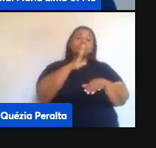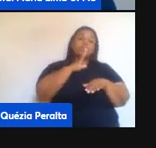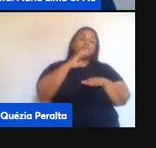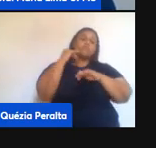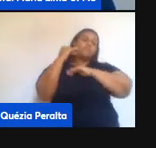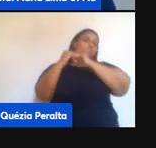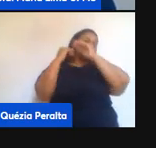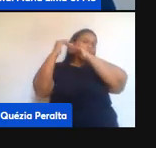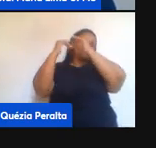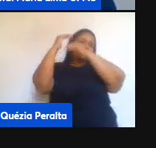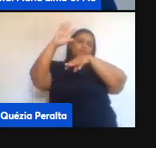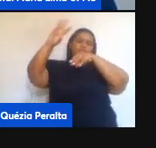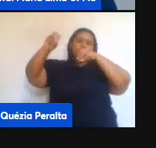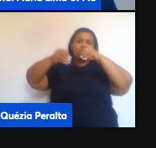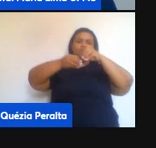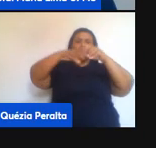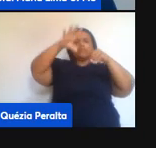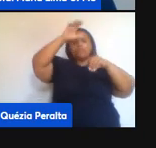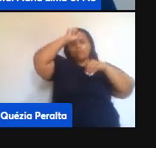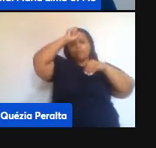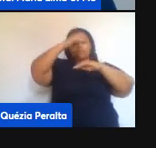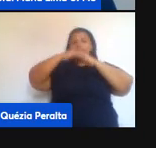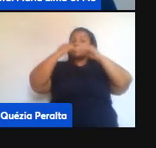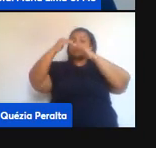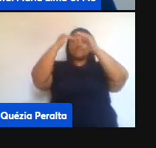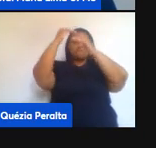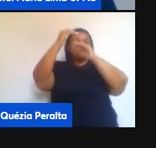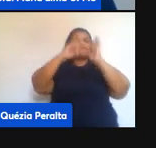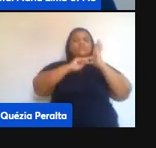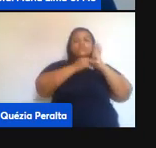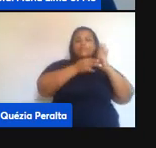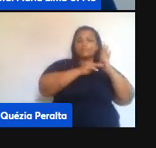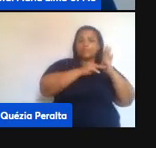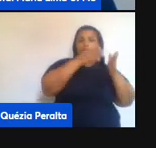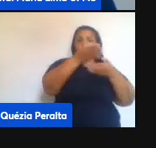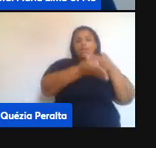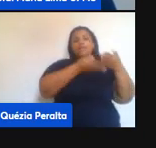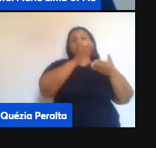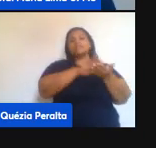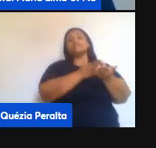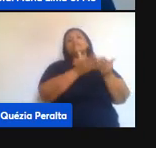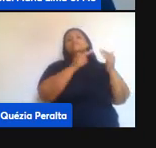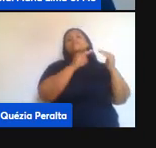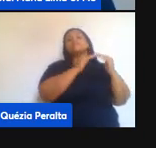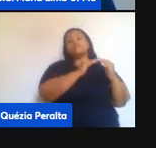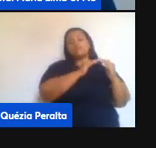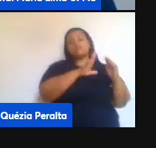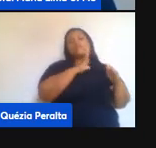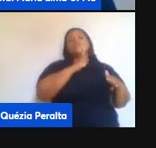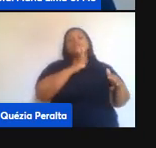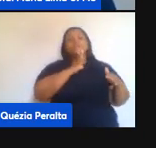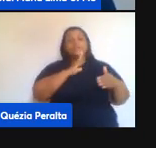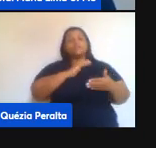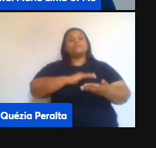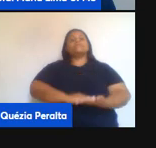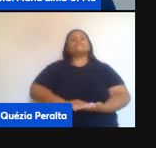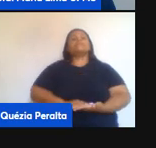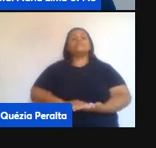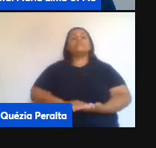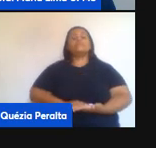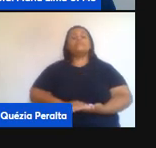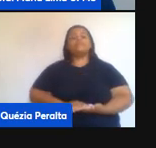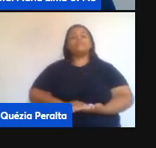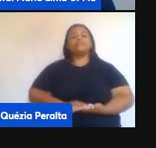aprender, isso torna muito mais significativa a relação com a escola e com o conhecimento. E a outra